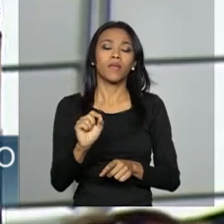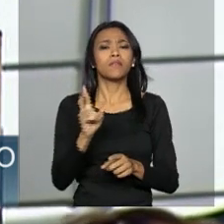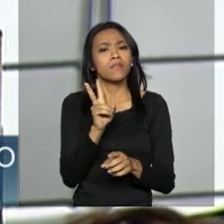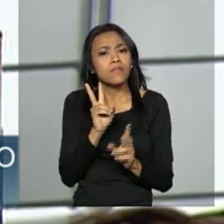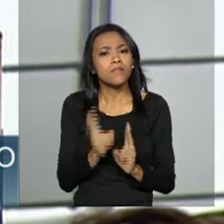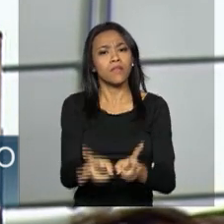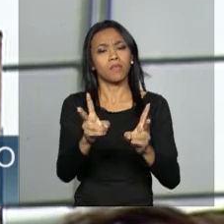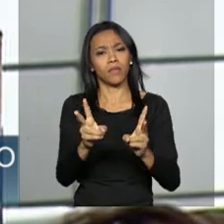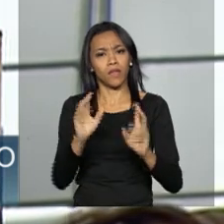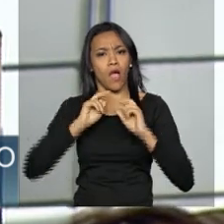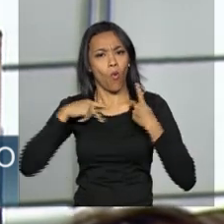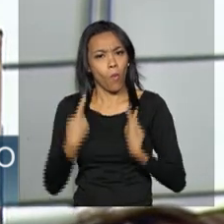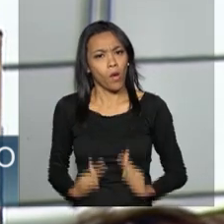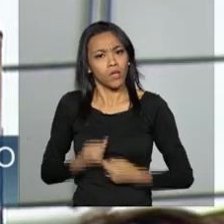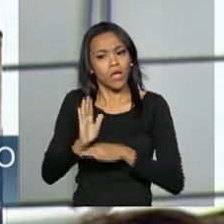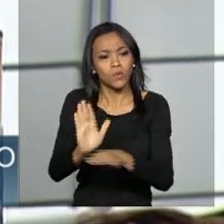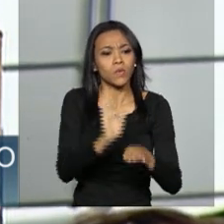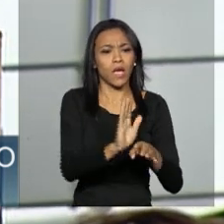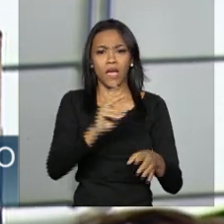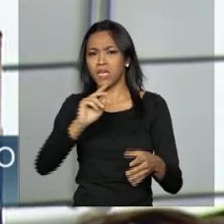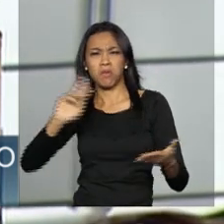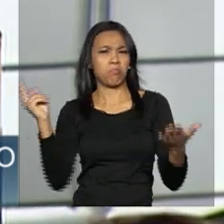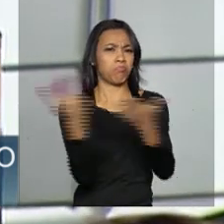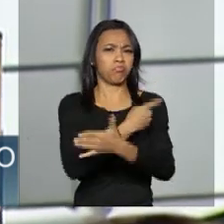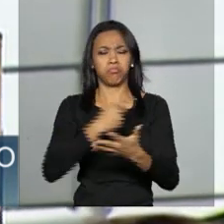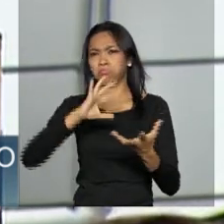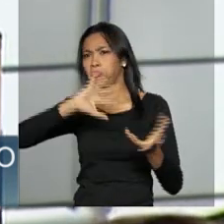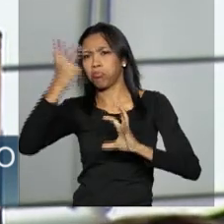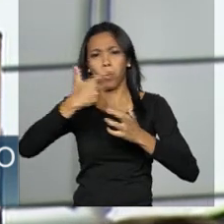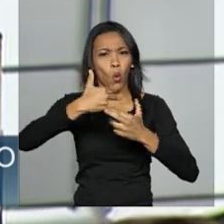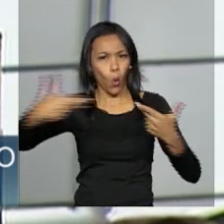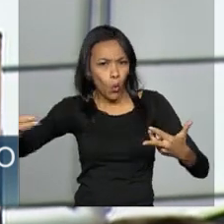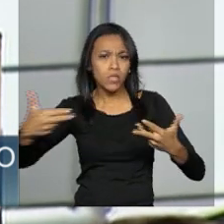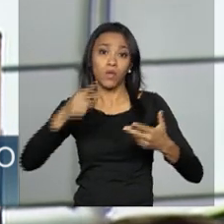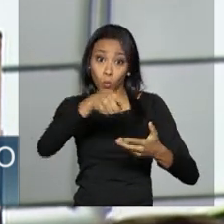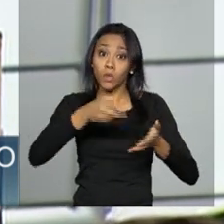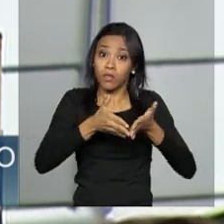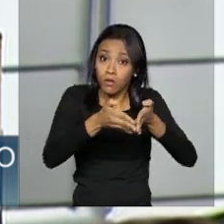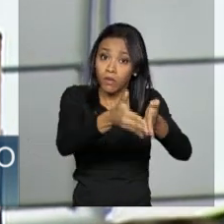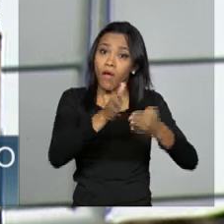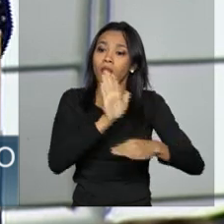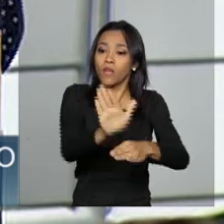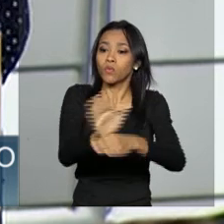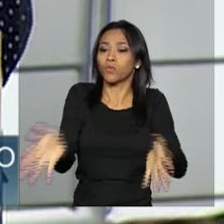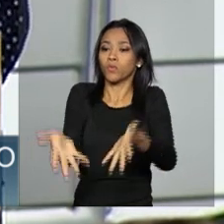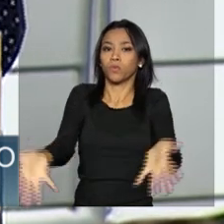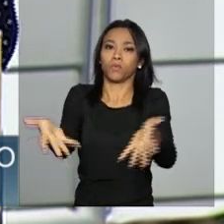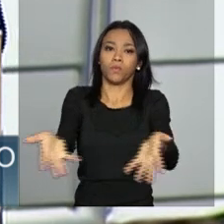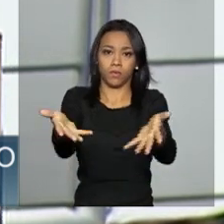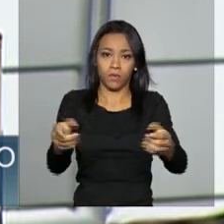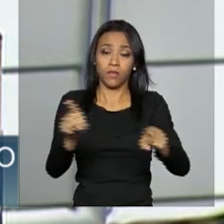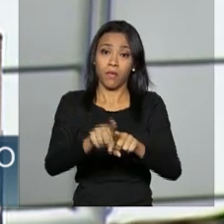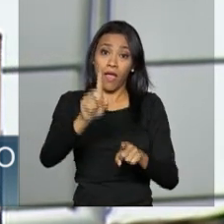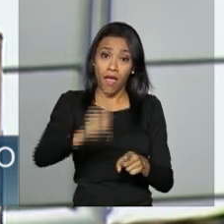humanitário e de auxílio a desastres. A versatilidade desse navio, ela é compatível com a